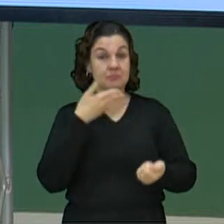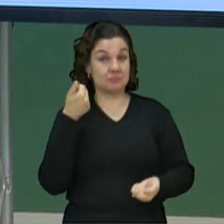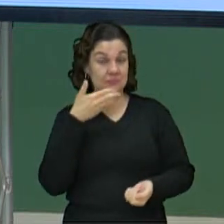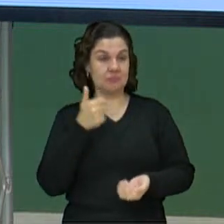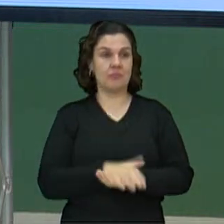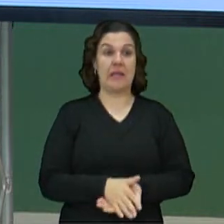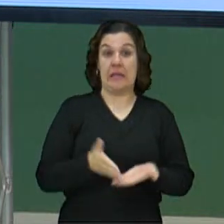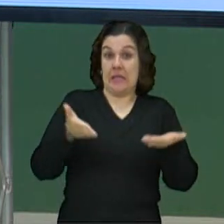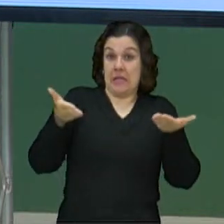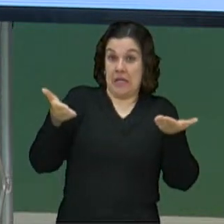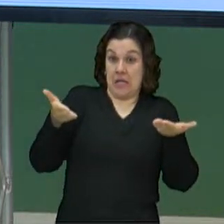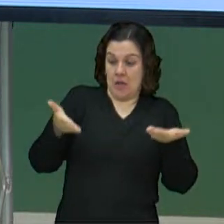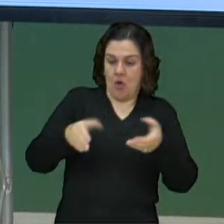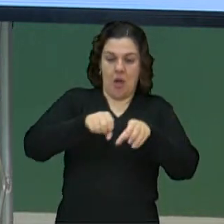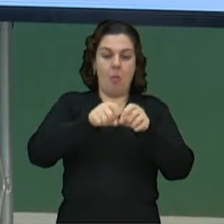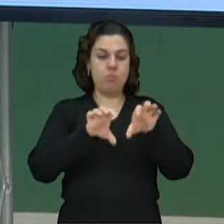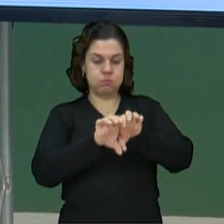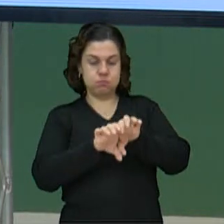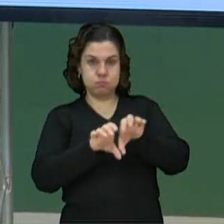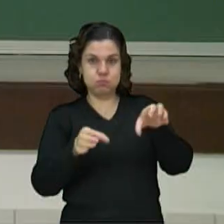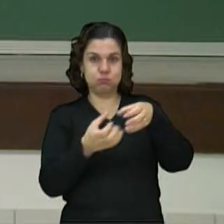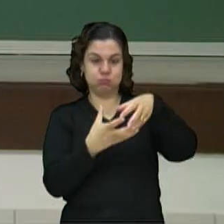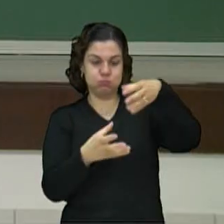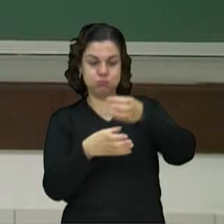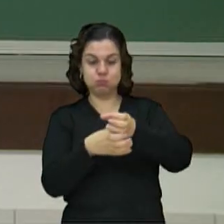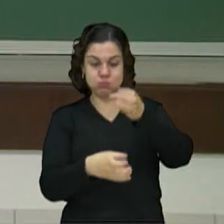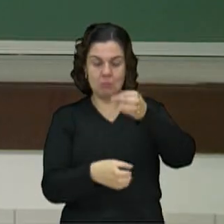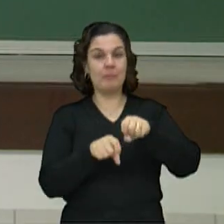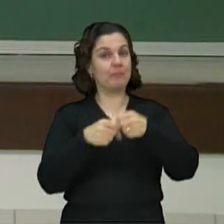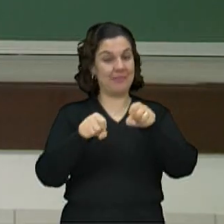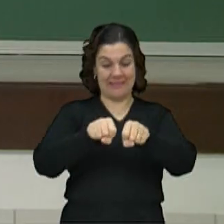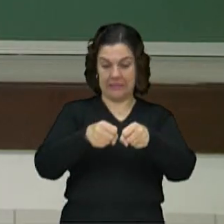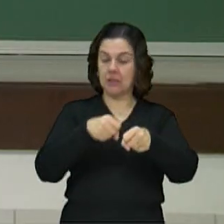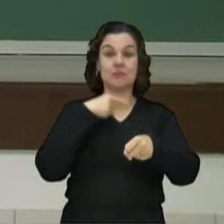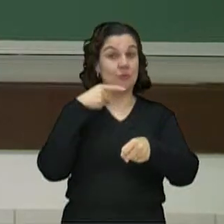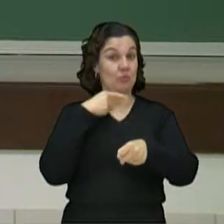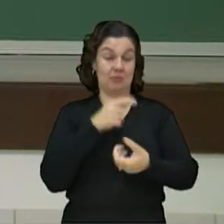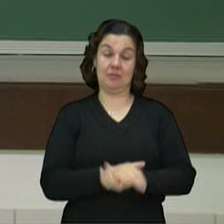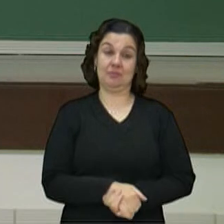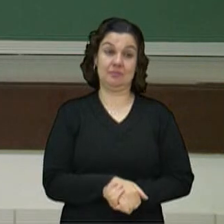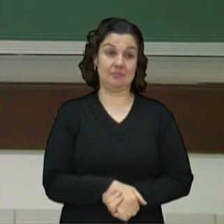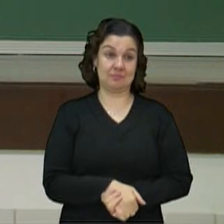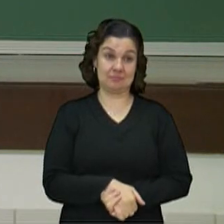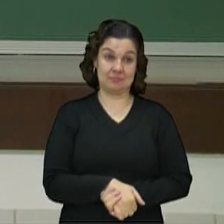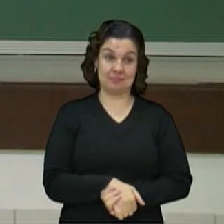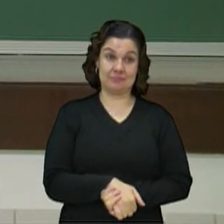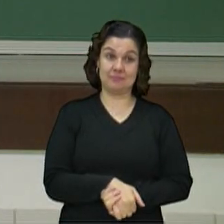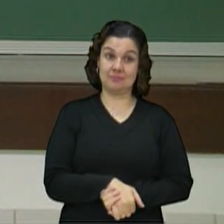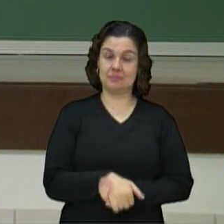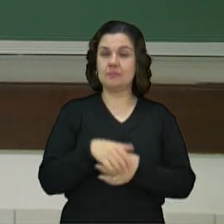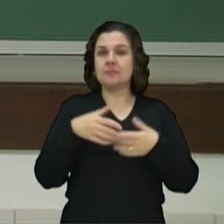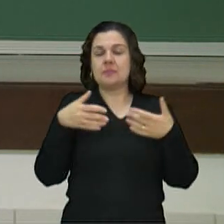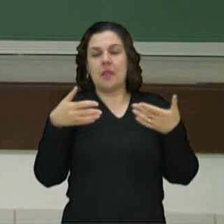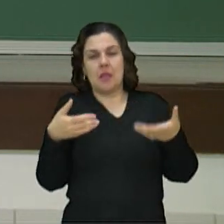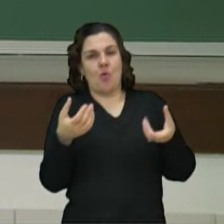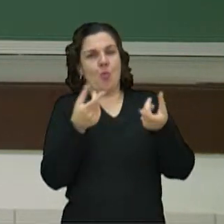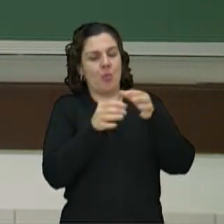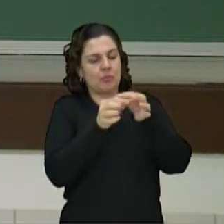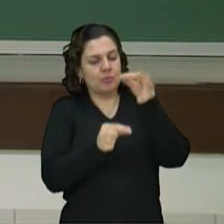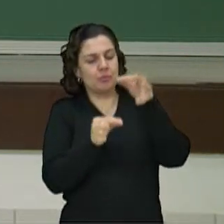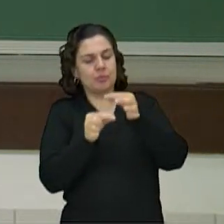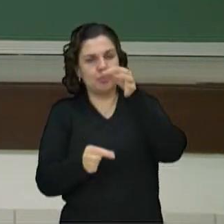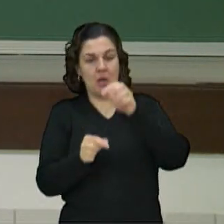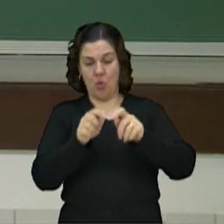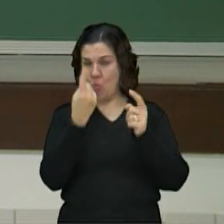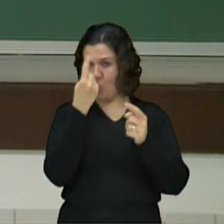facinho. Mas várias juntas não são facilmente quebradas. Se você pegar aí várias varetinhas aí,